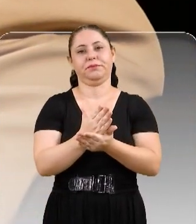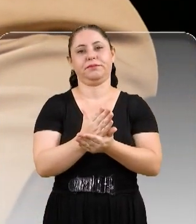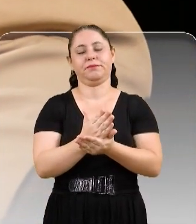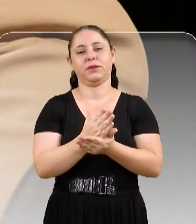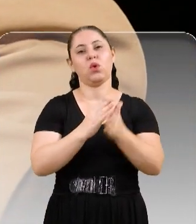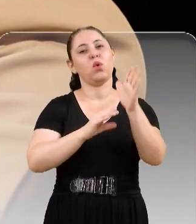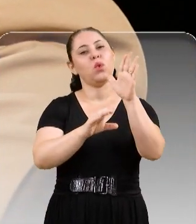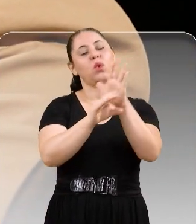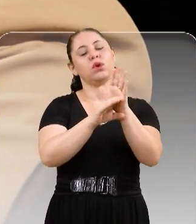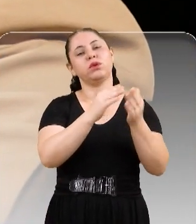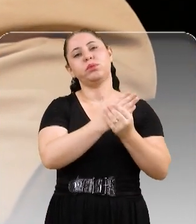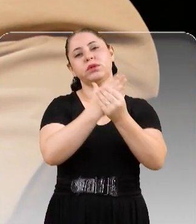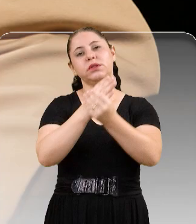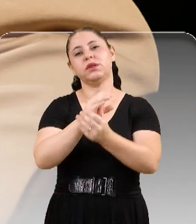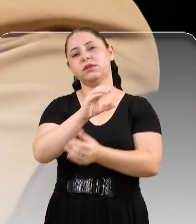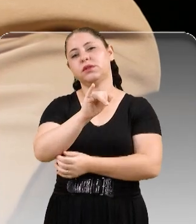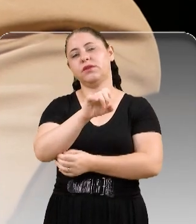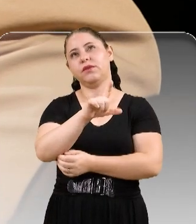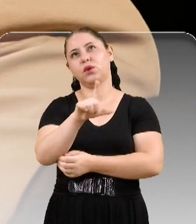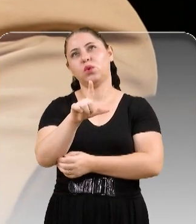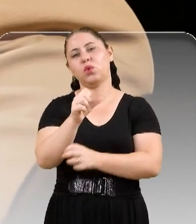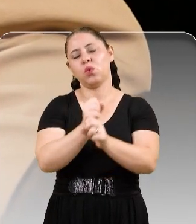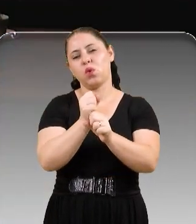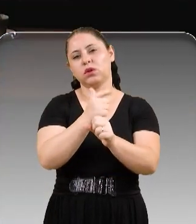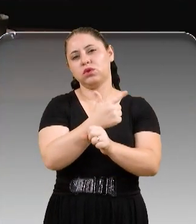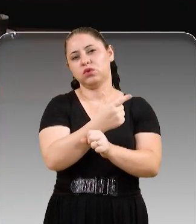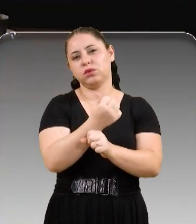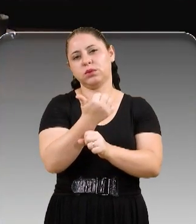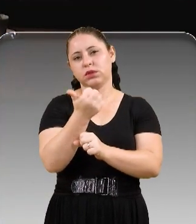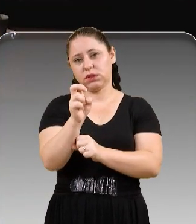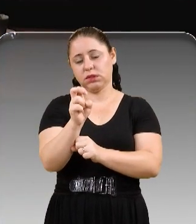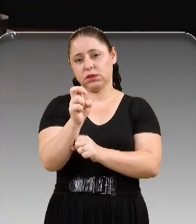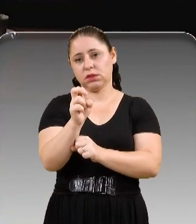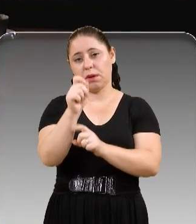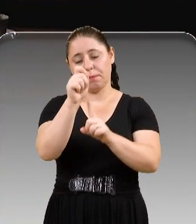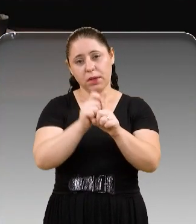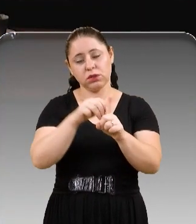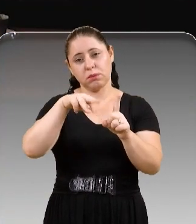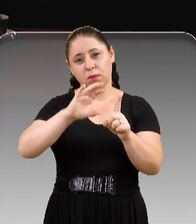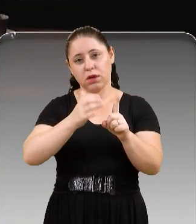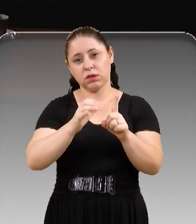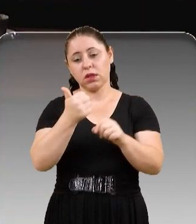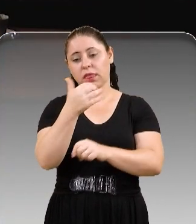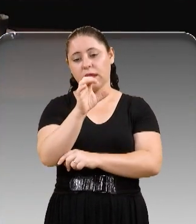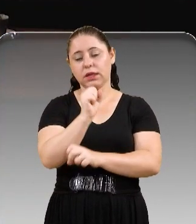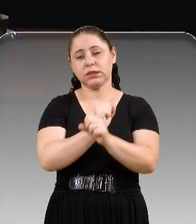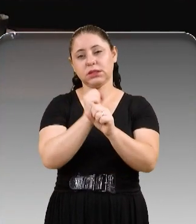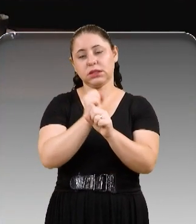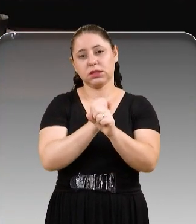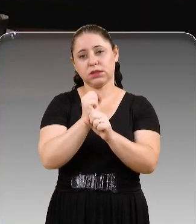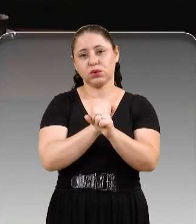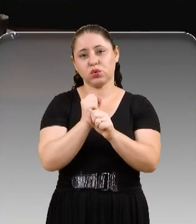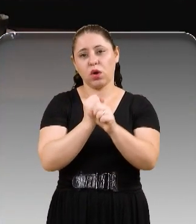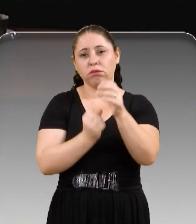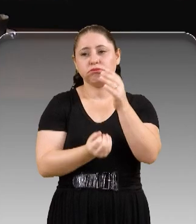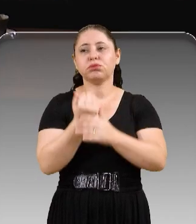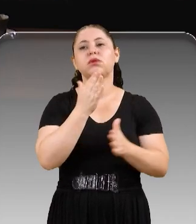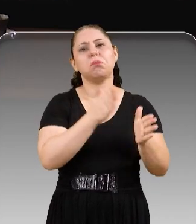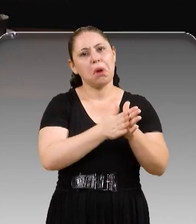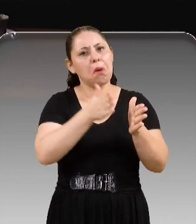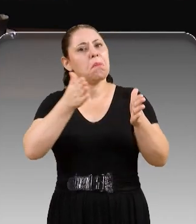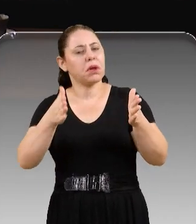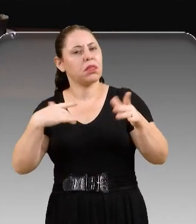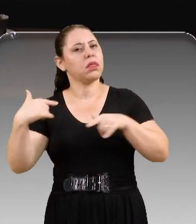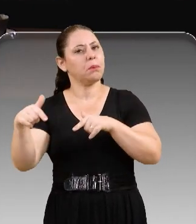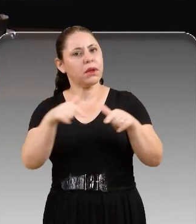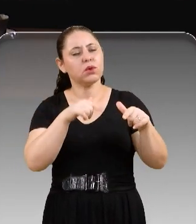aprovado o Código de Processo Civil no ano de 2015. E agora, neste mês de março, está fazendo 10 anos que ele está em